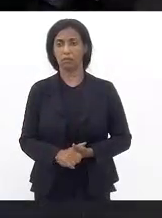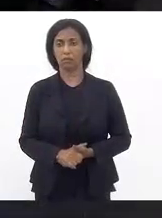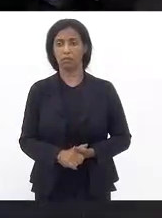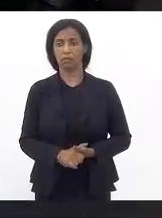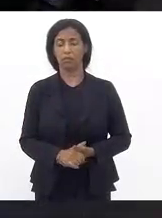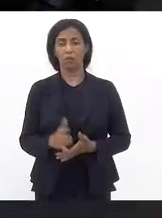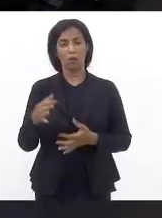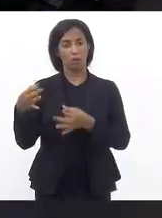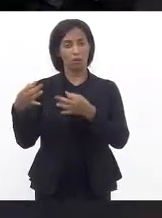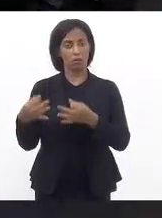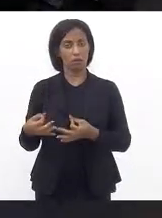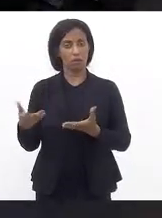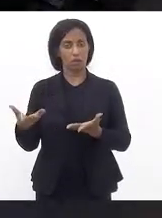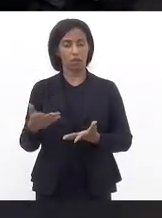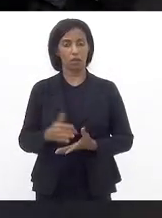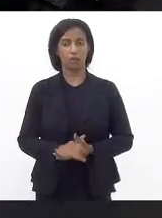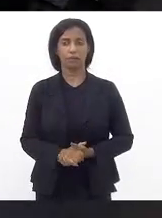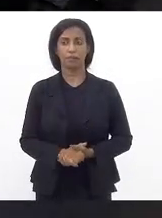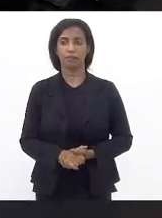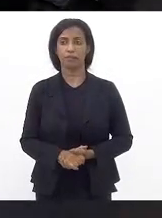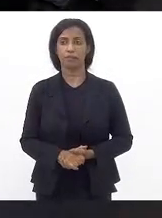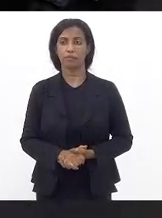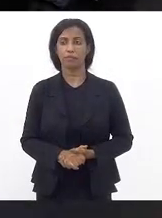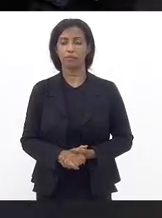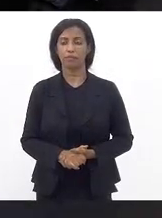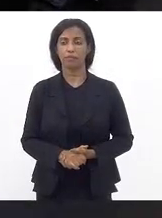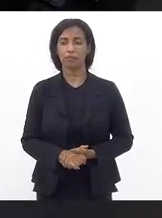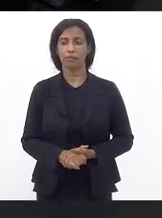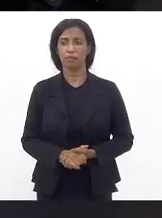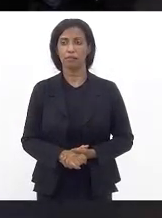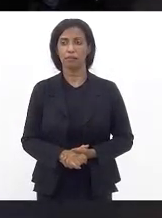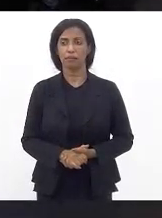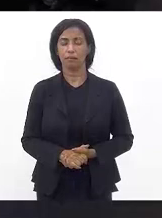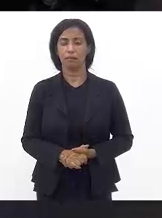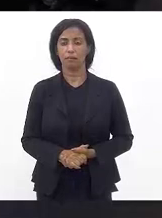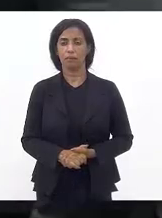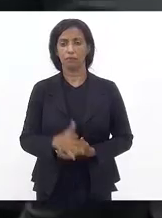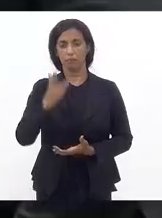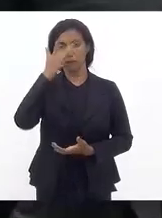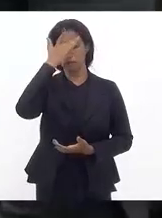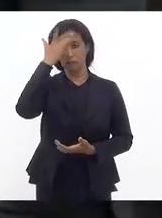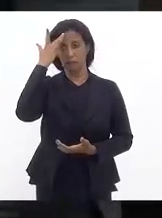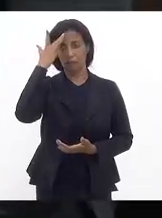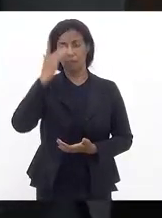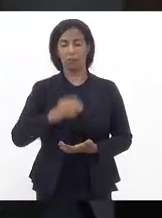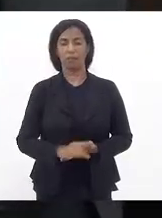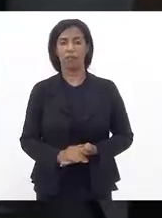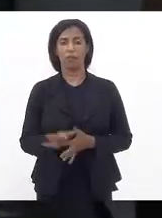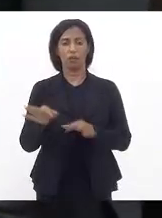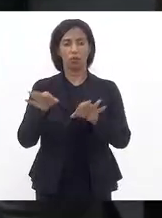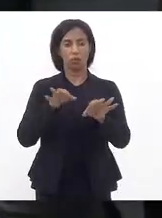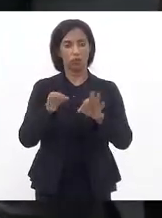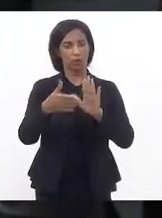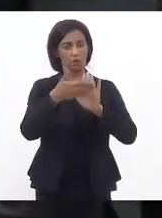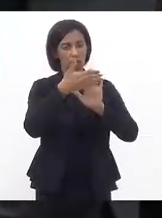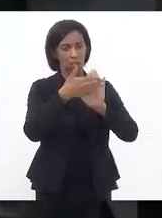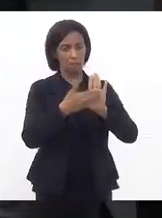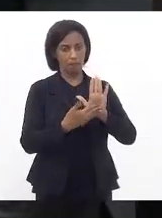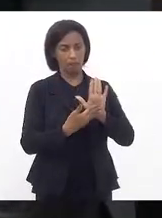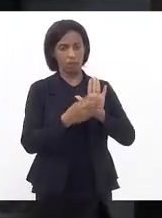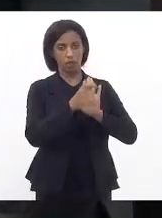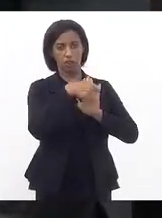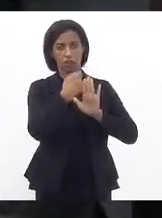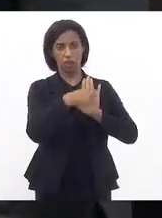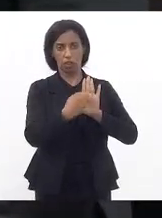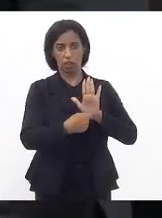com certeza presidente Presidente Com certeza a pessoa que colocou o projeto na pauta que